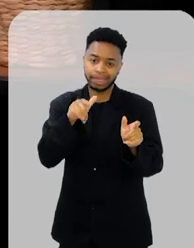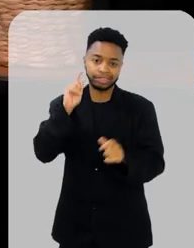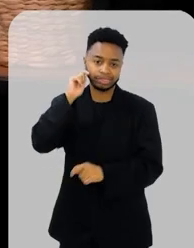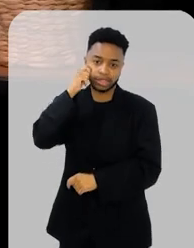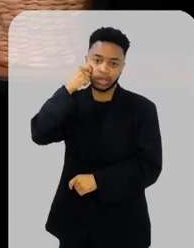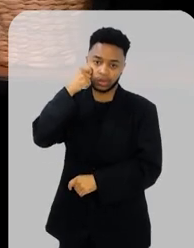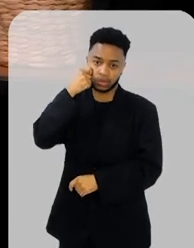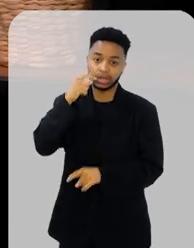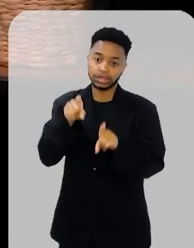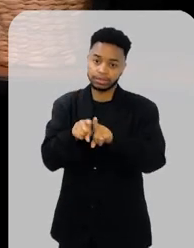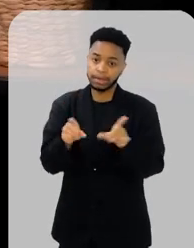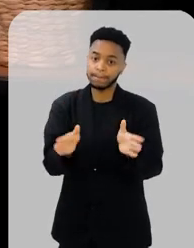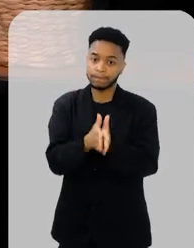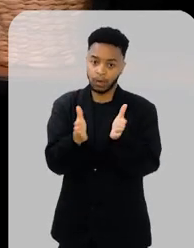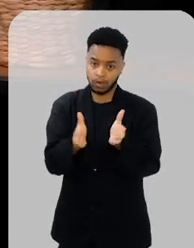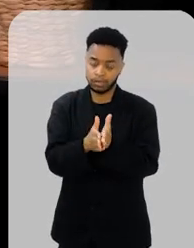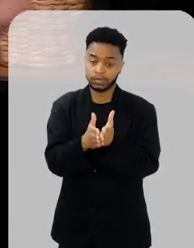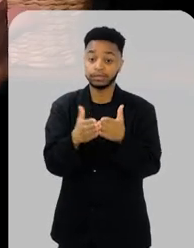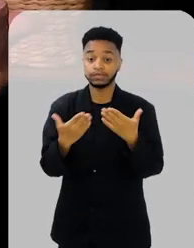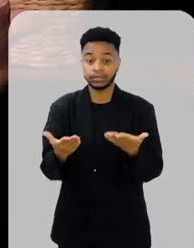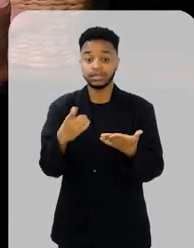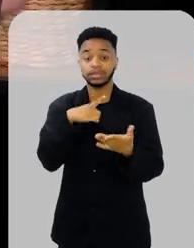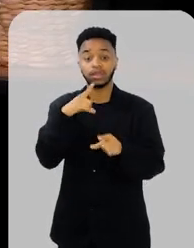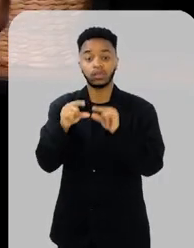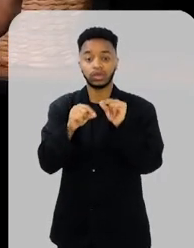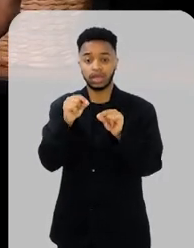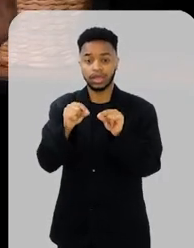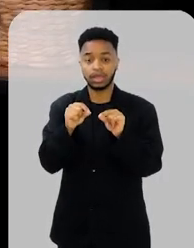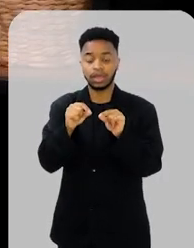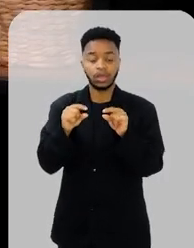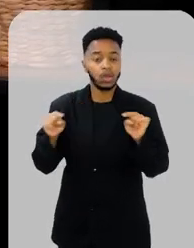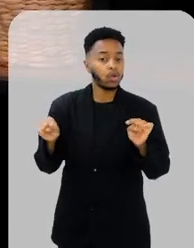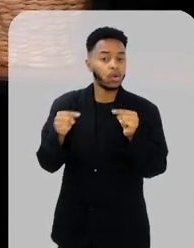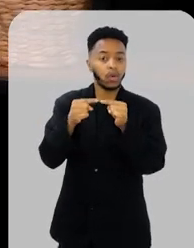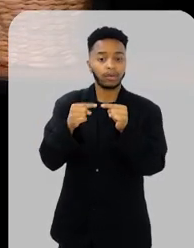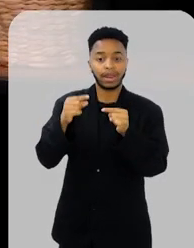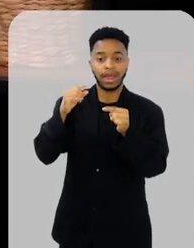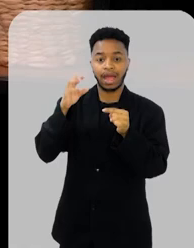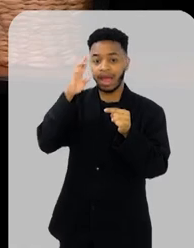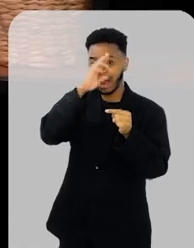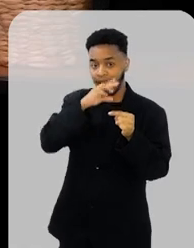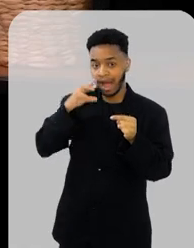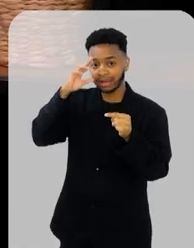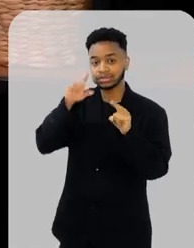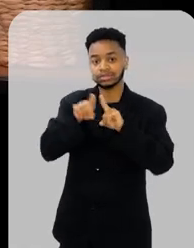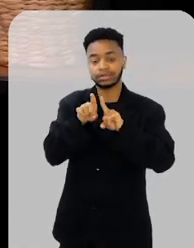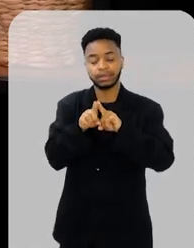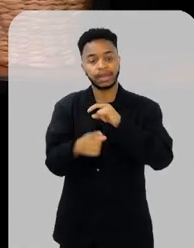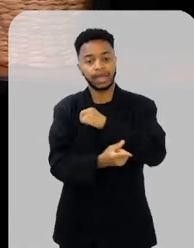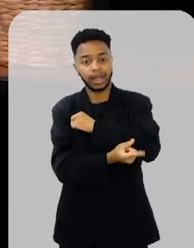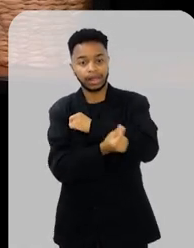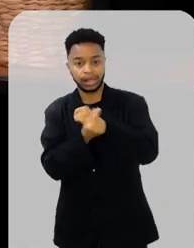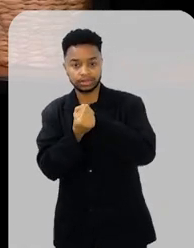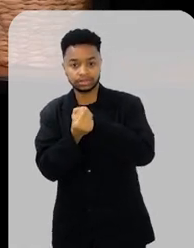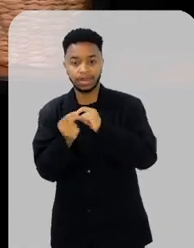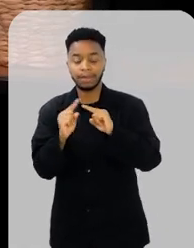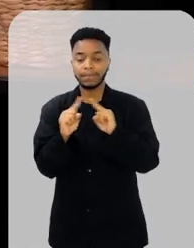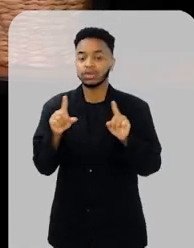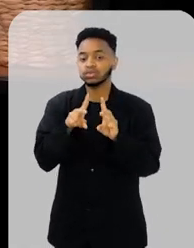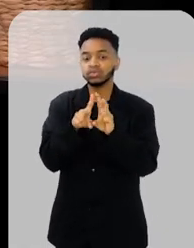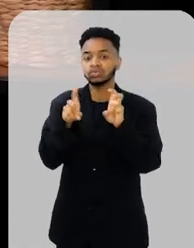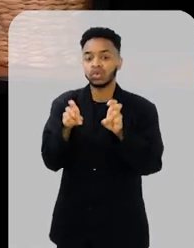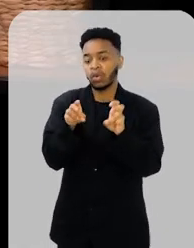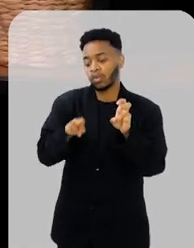claro que são negros e pobres. Então, a gente tem aí um recorte racial e de classe, né? Agora,